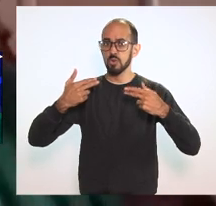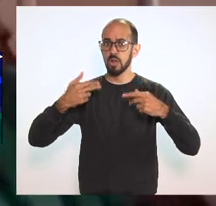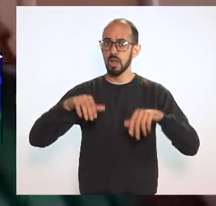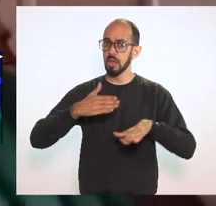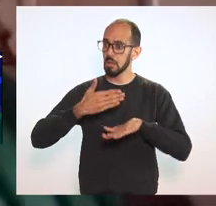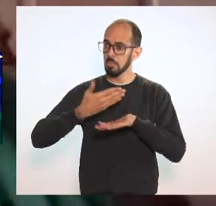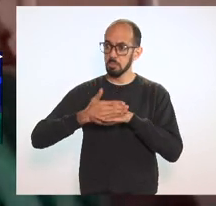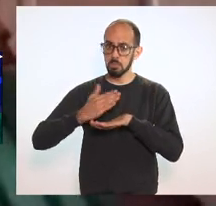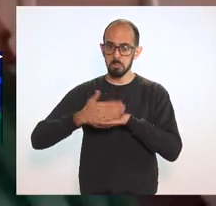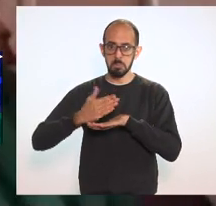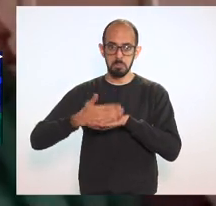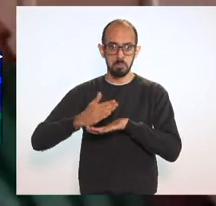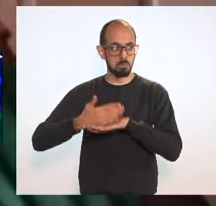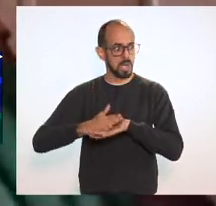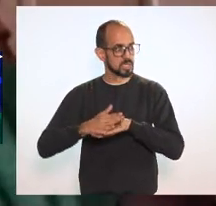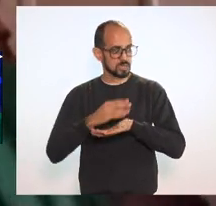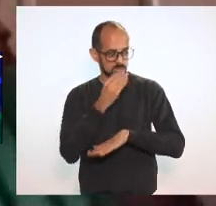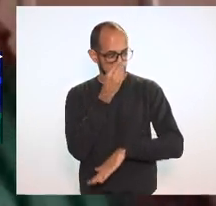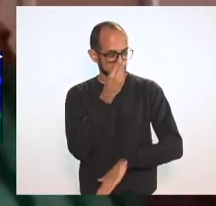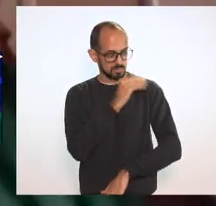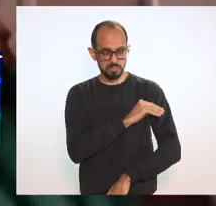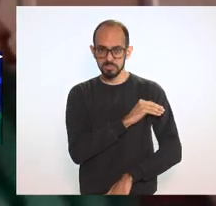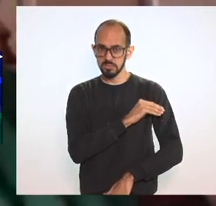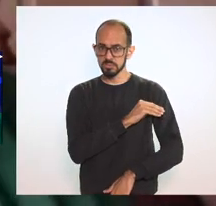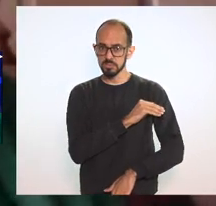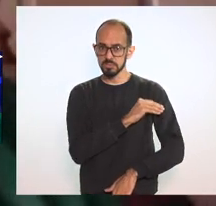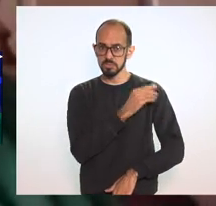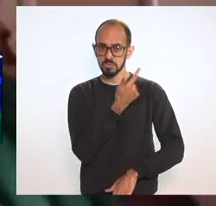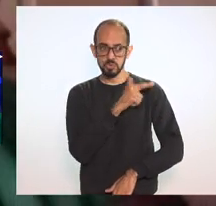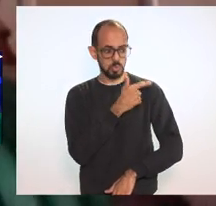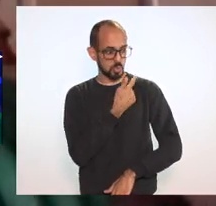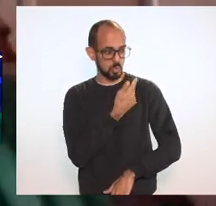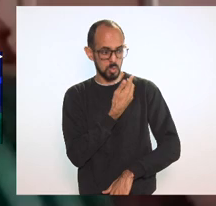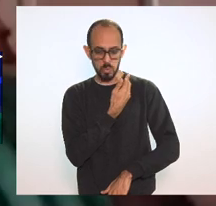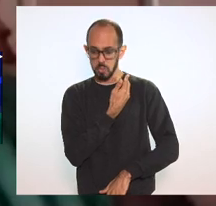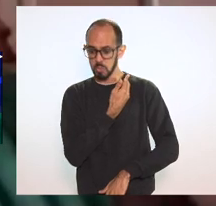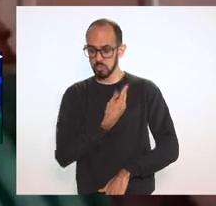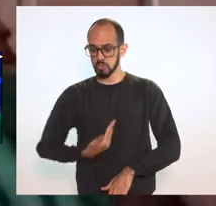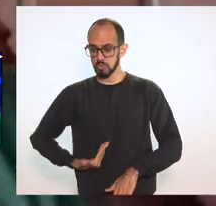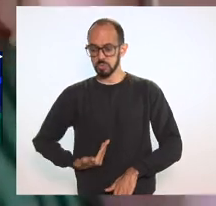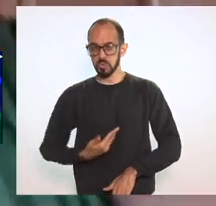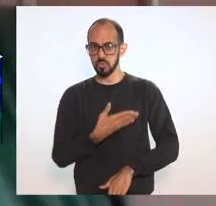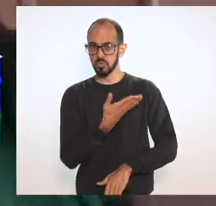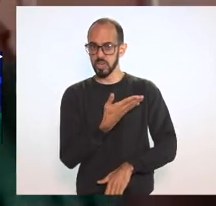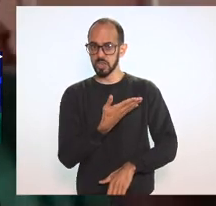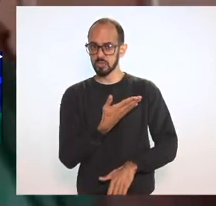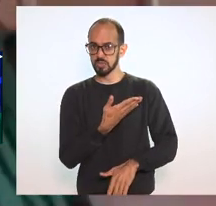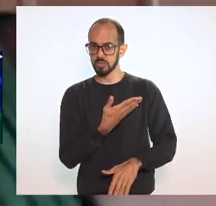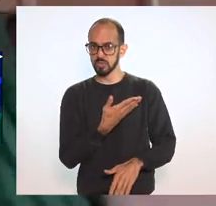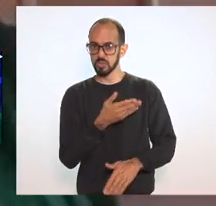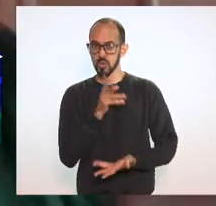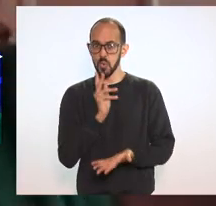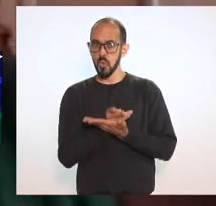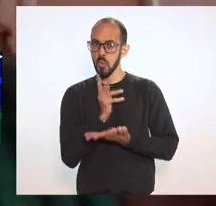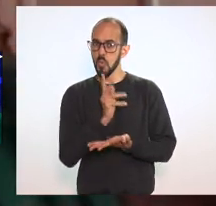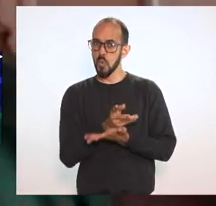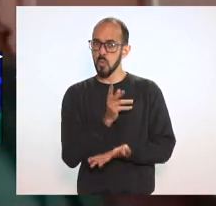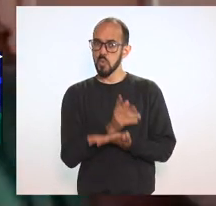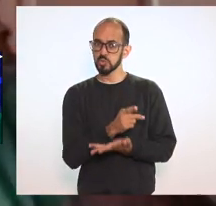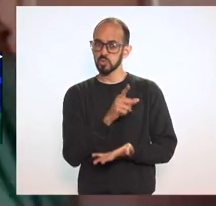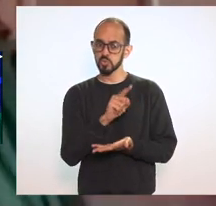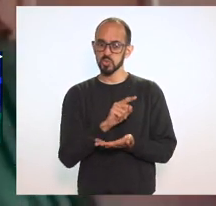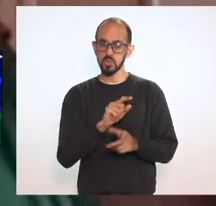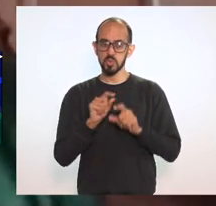práticas abjetas que a gente vê e a partir de outros governantes que continuam em